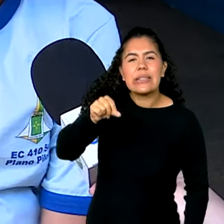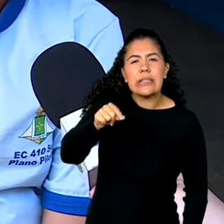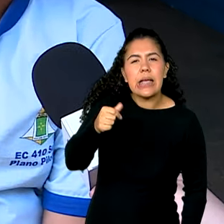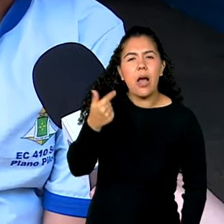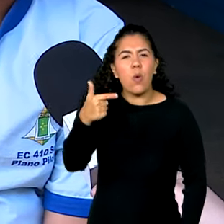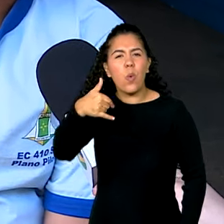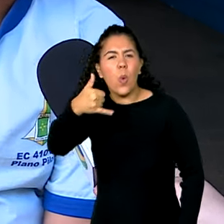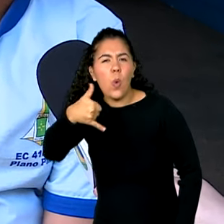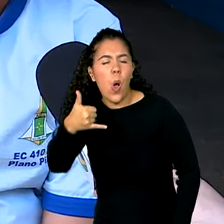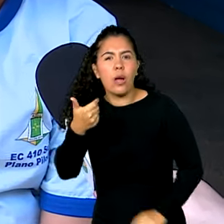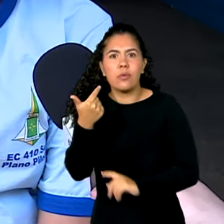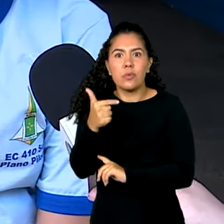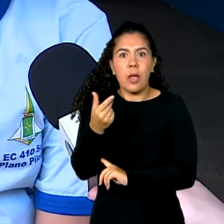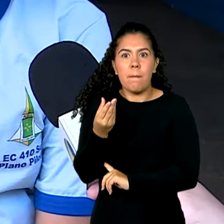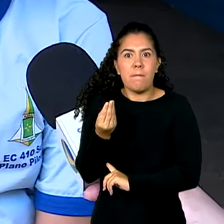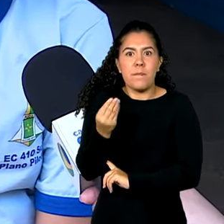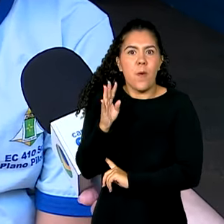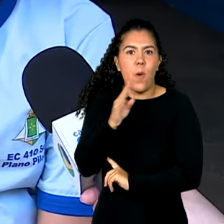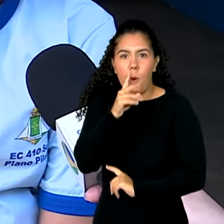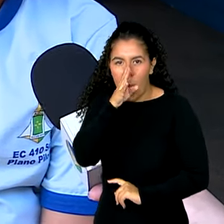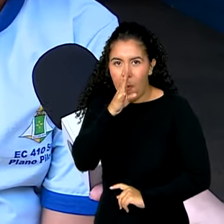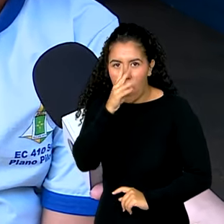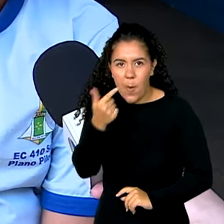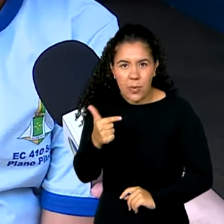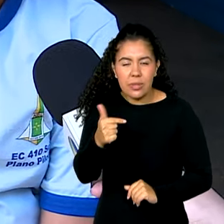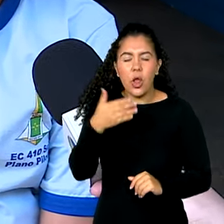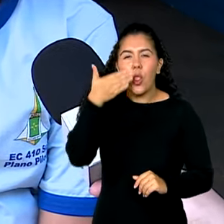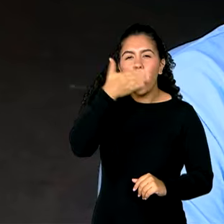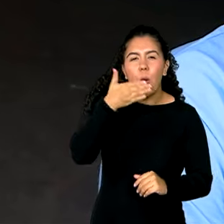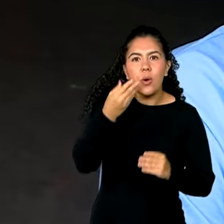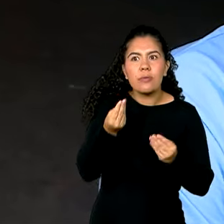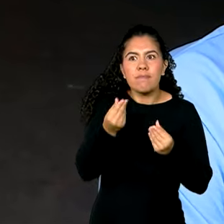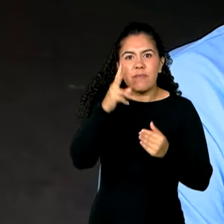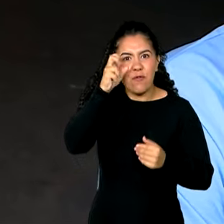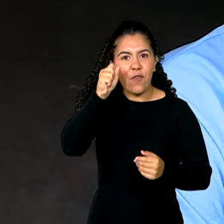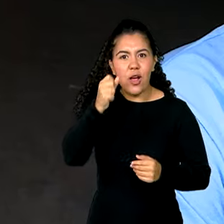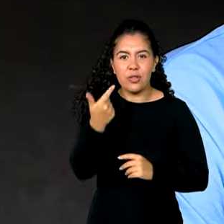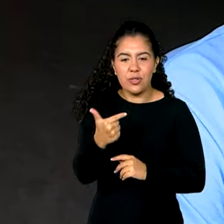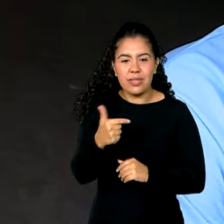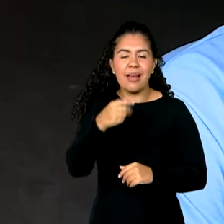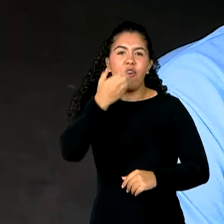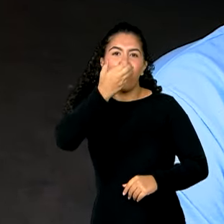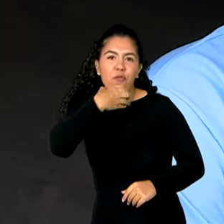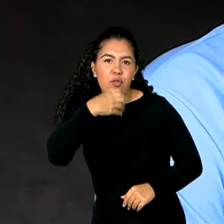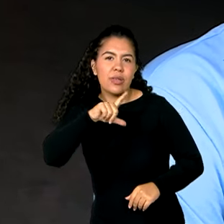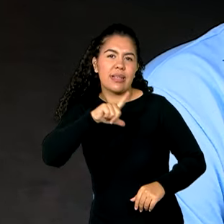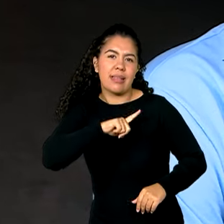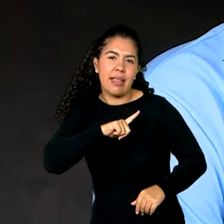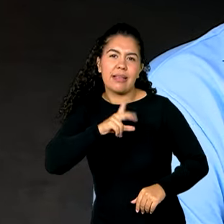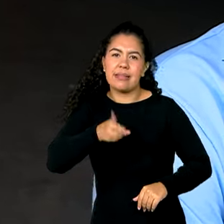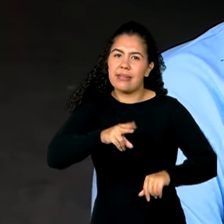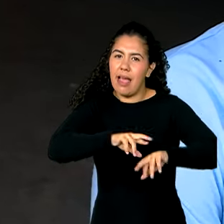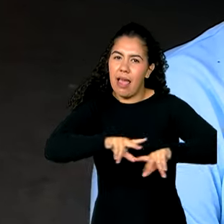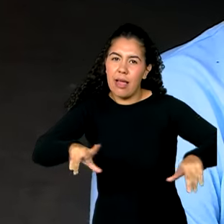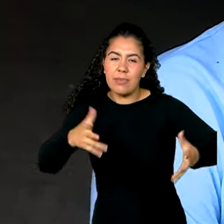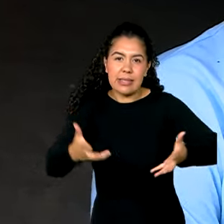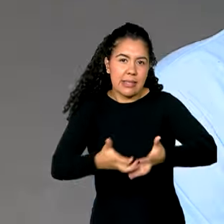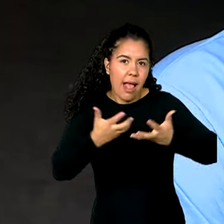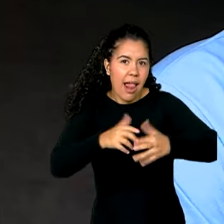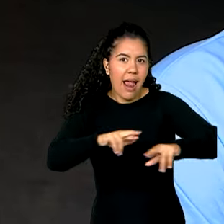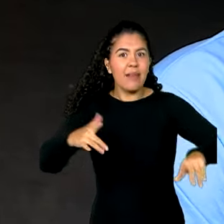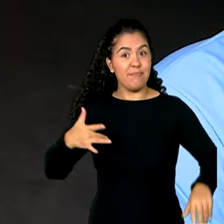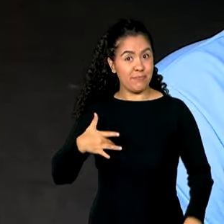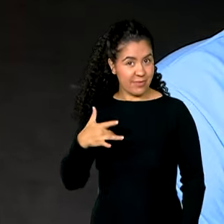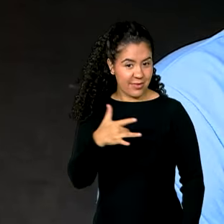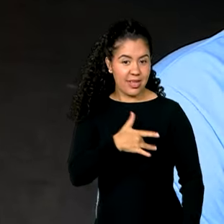óleo, nem é muito doce. Muito boa. Tem sempre fruta, tem salada. Muito saudável.